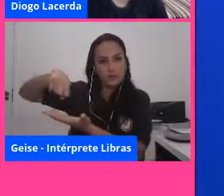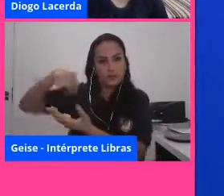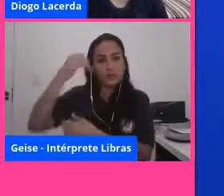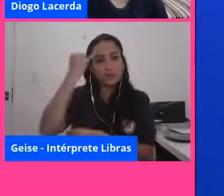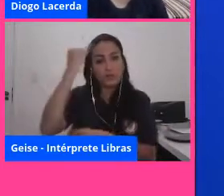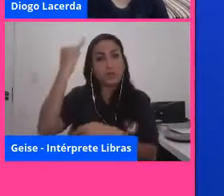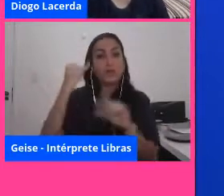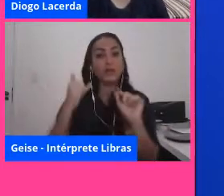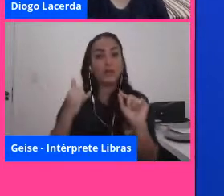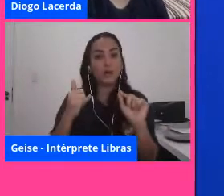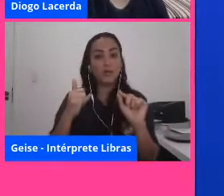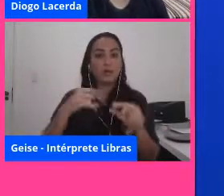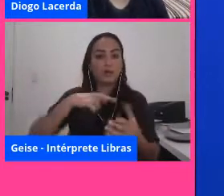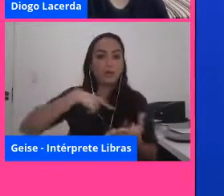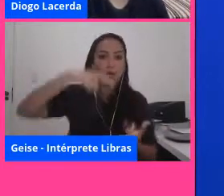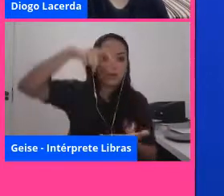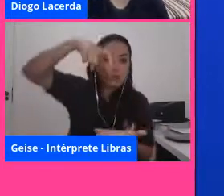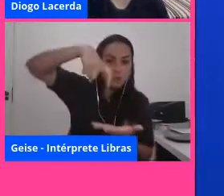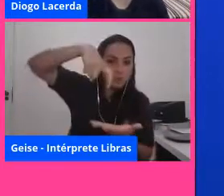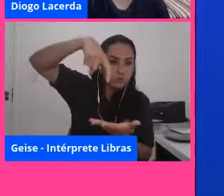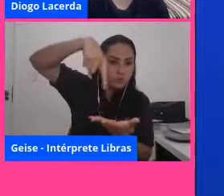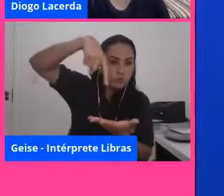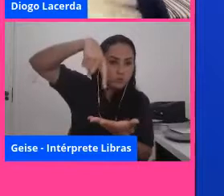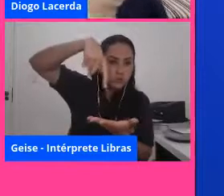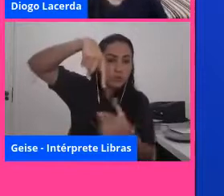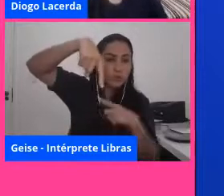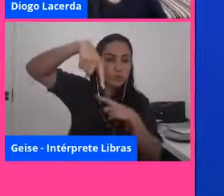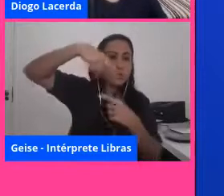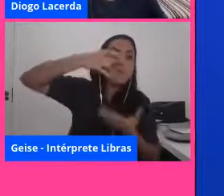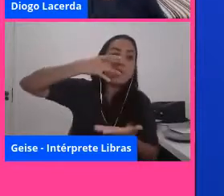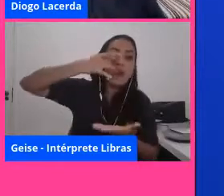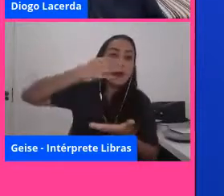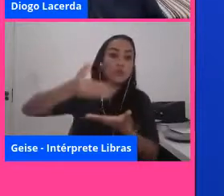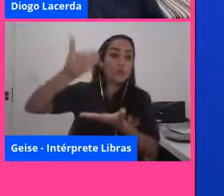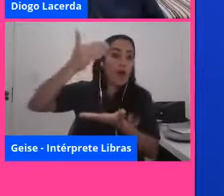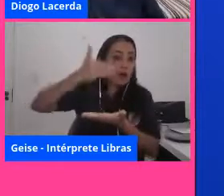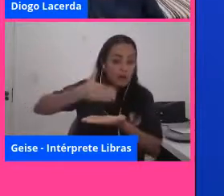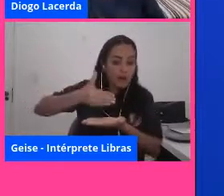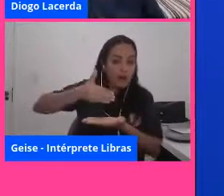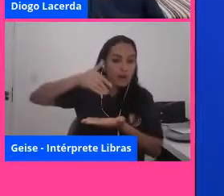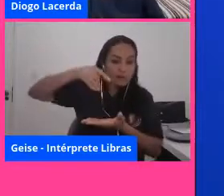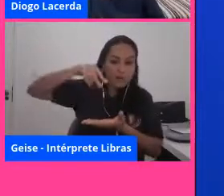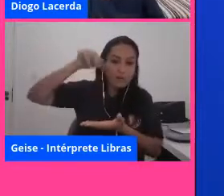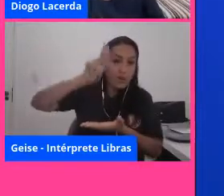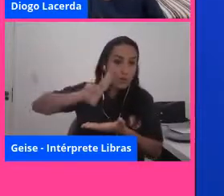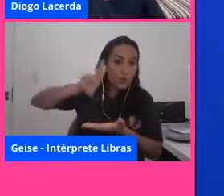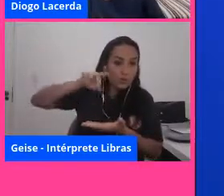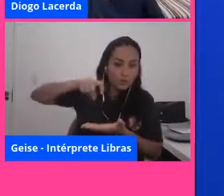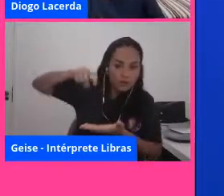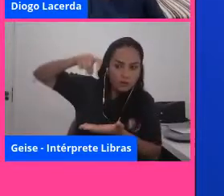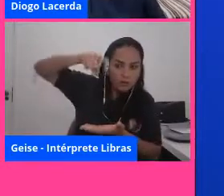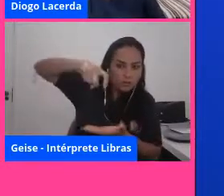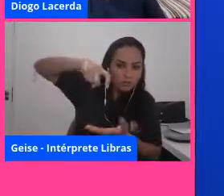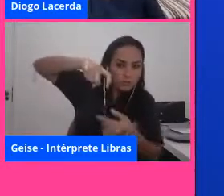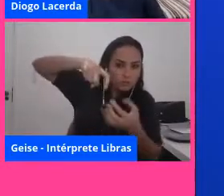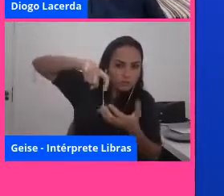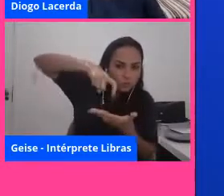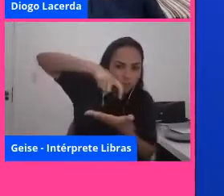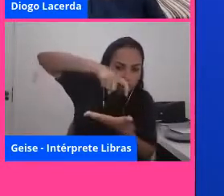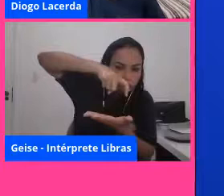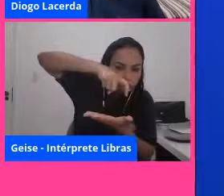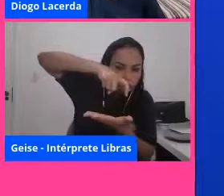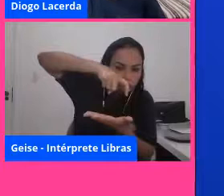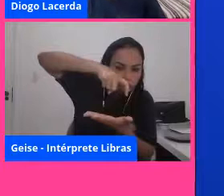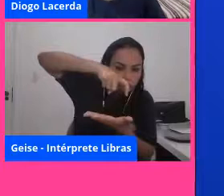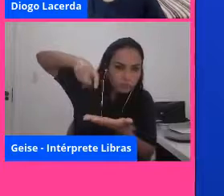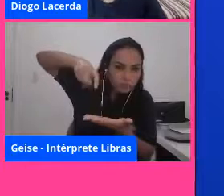vocês podem ver que tem um plástico, que vai ter um plástico atrás, ele vai modelar e desenhar essa peça, né? Falando